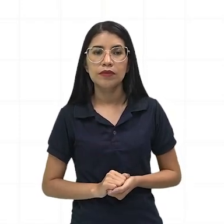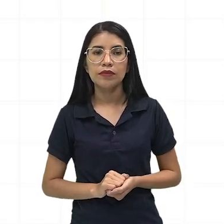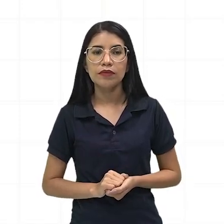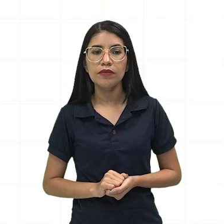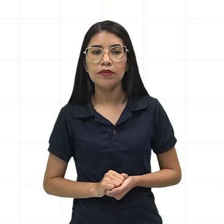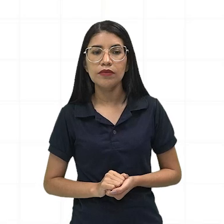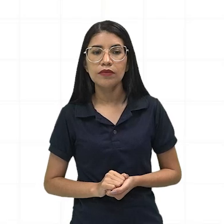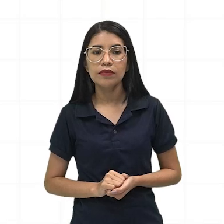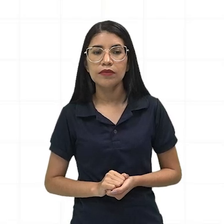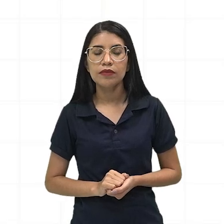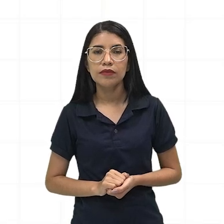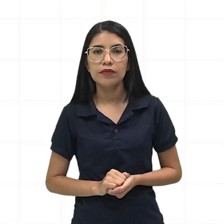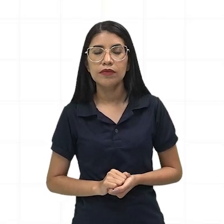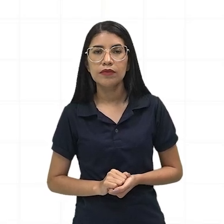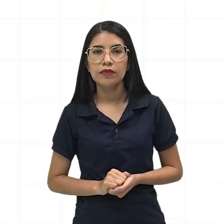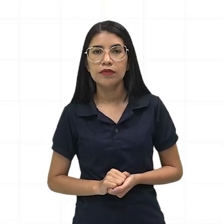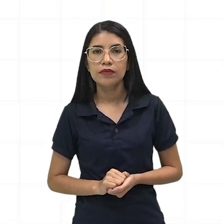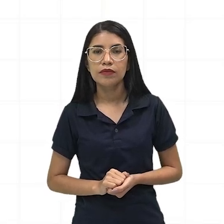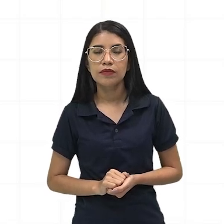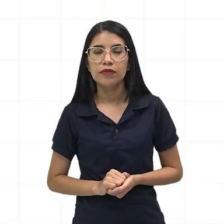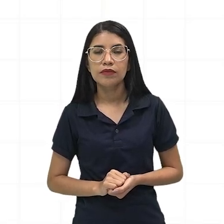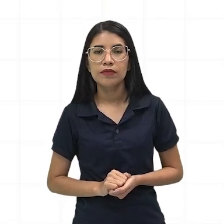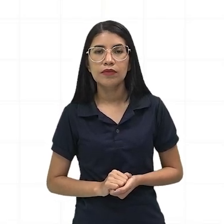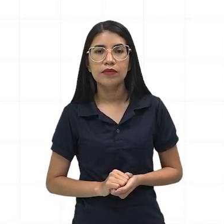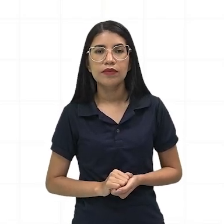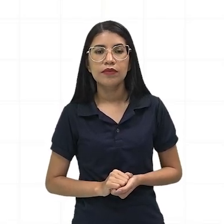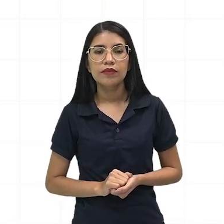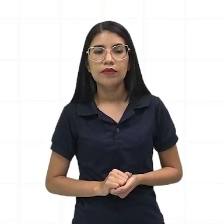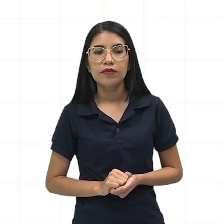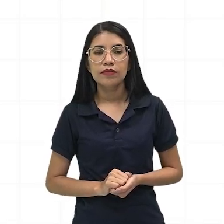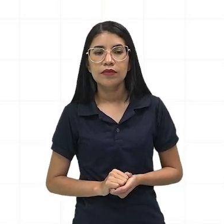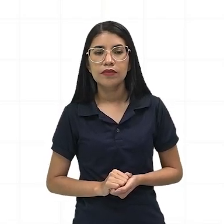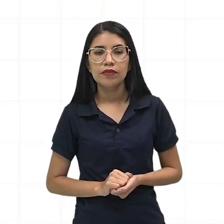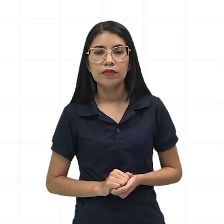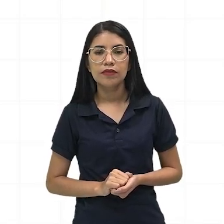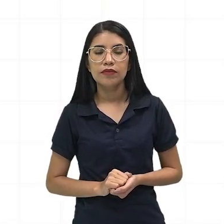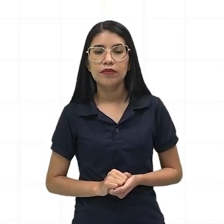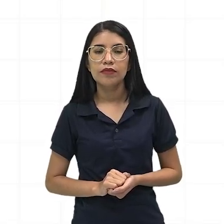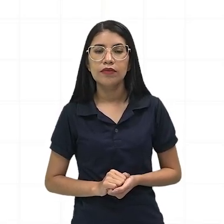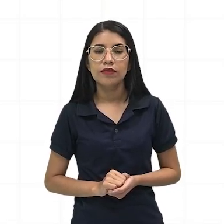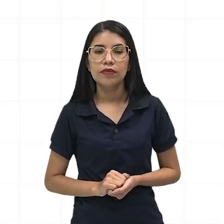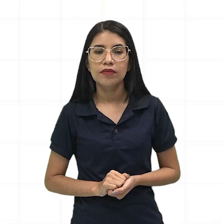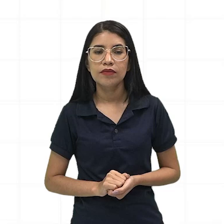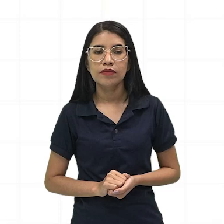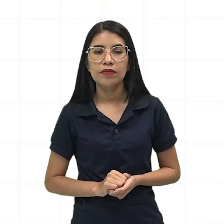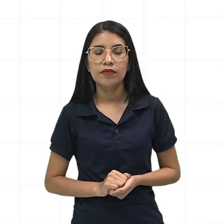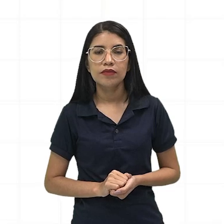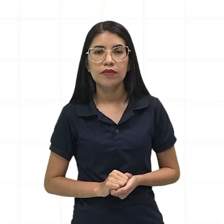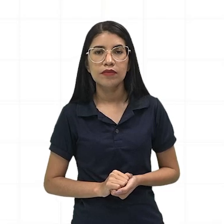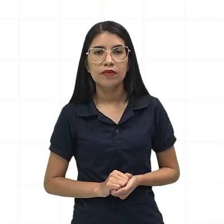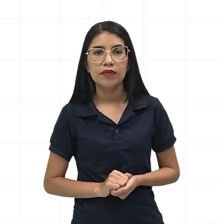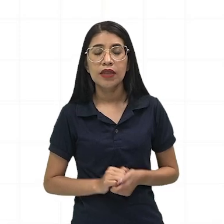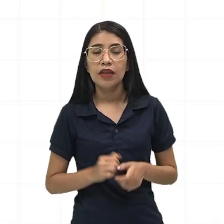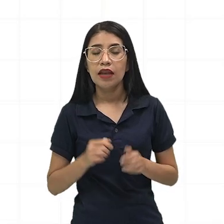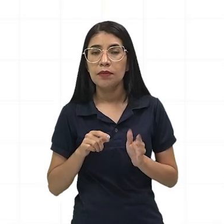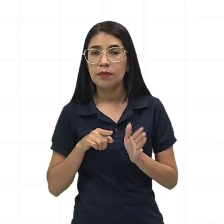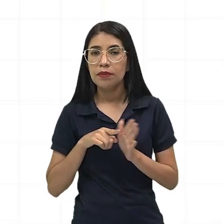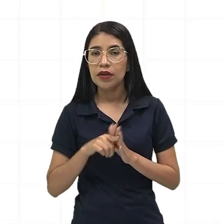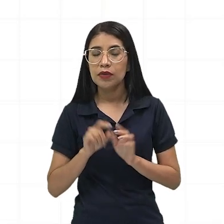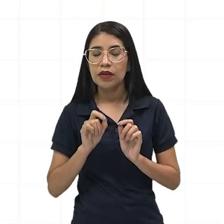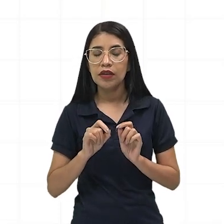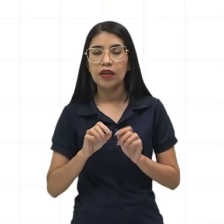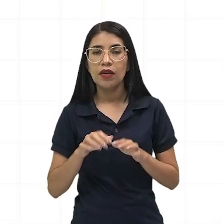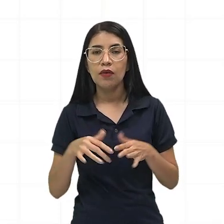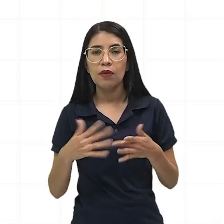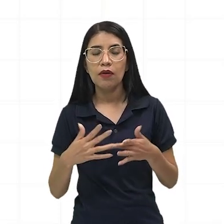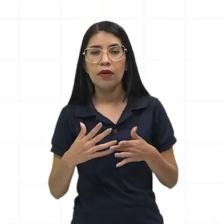esse aqui é a resposta do volume em metros cúbicos. E aí ele está perguntando em litros,